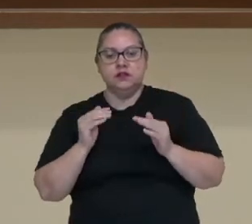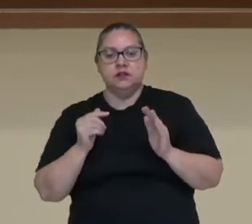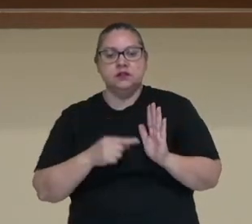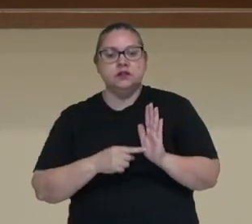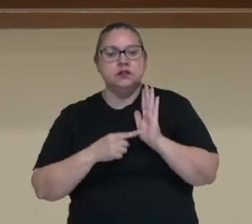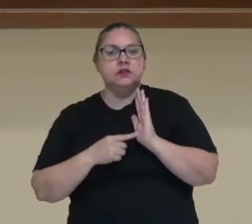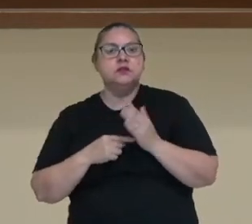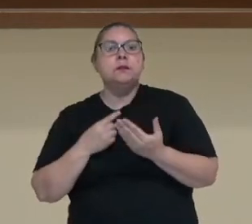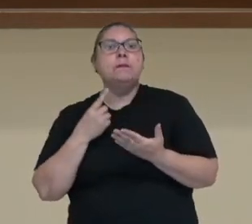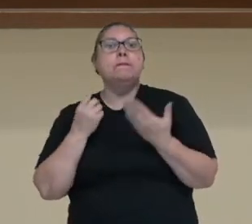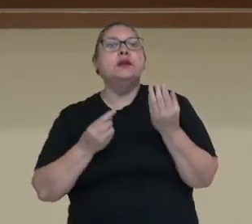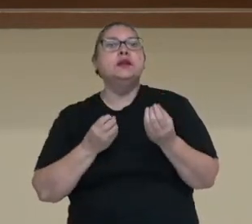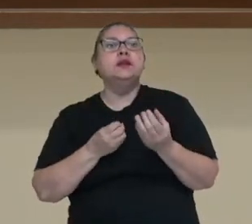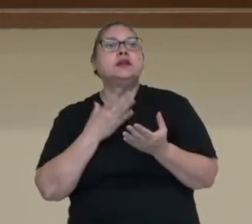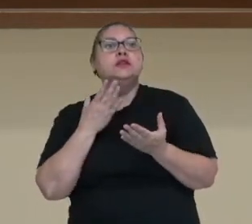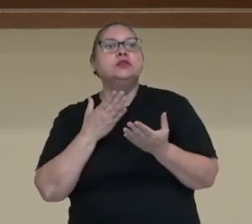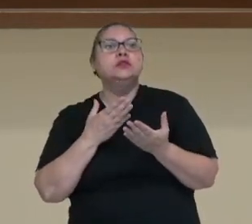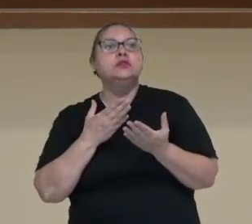Essa